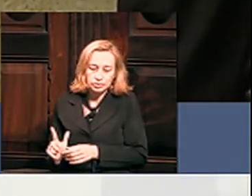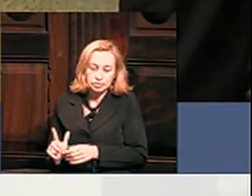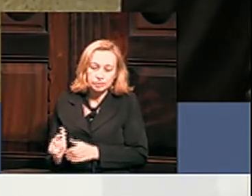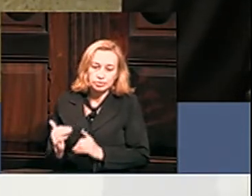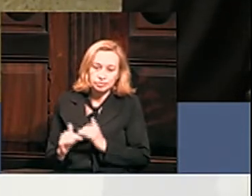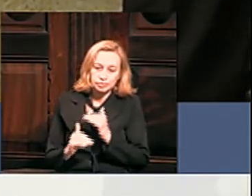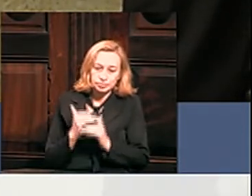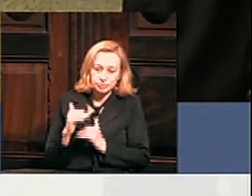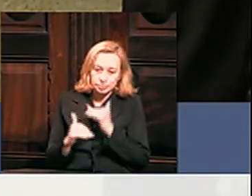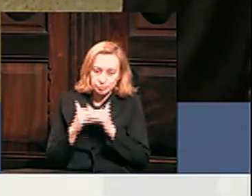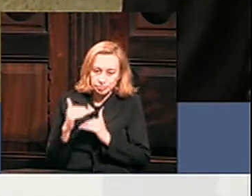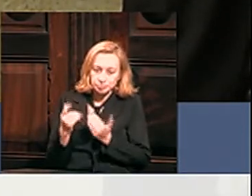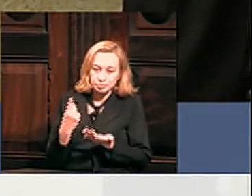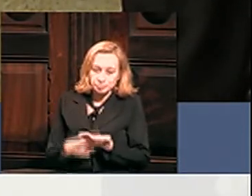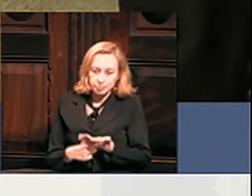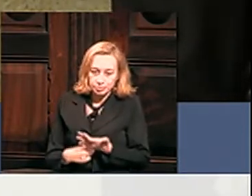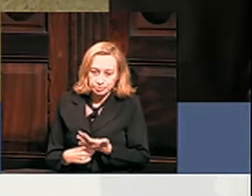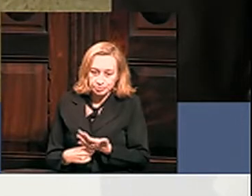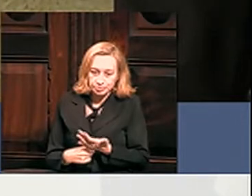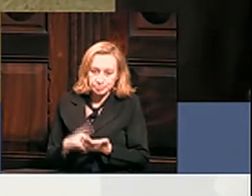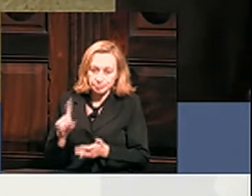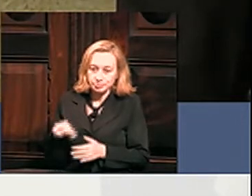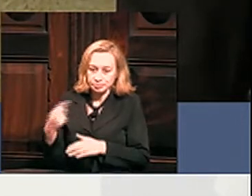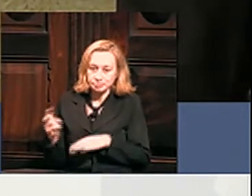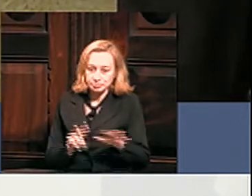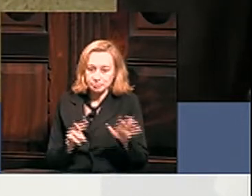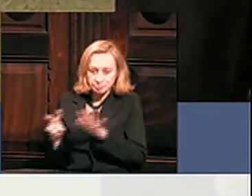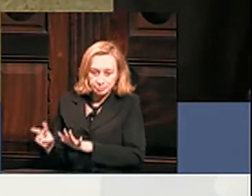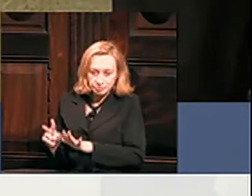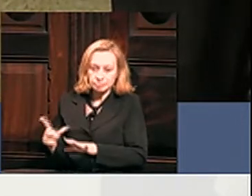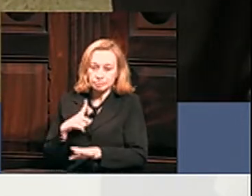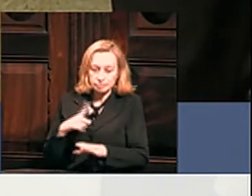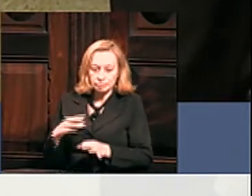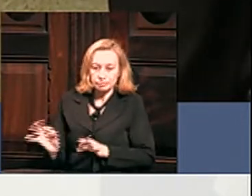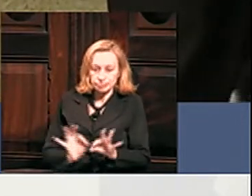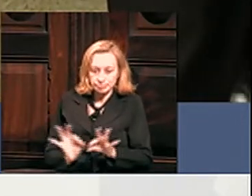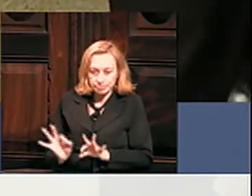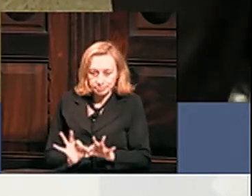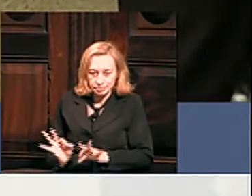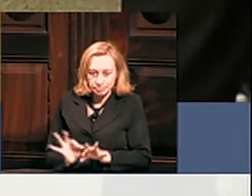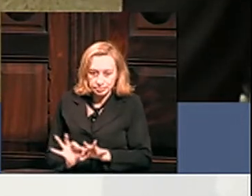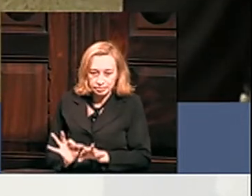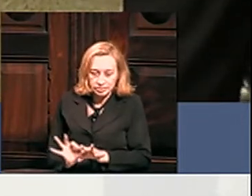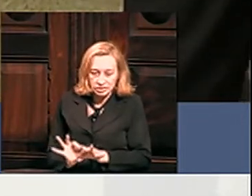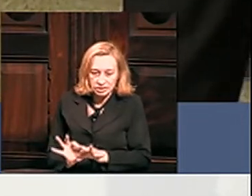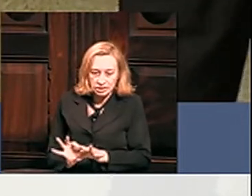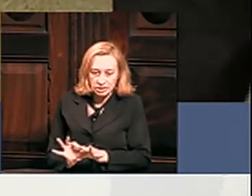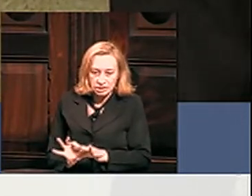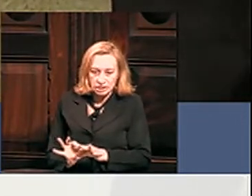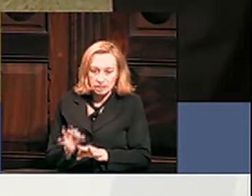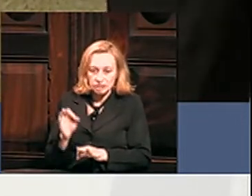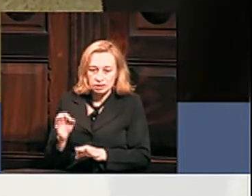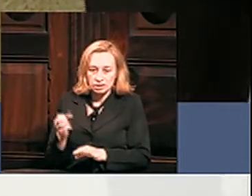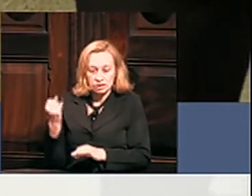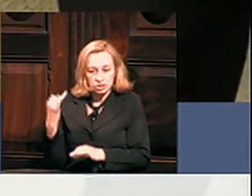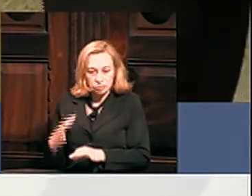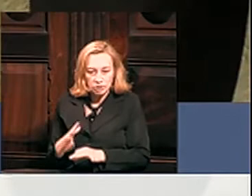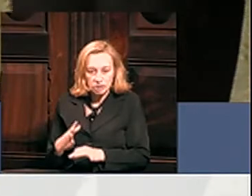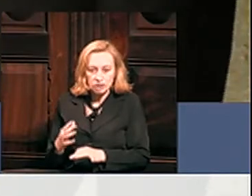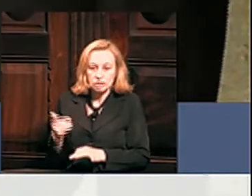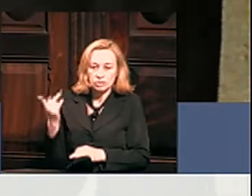avançando para o compromisso de, na próxima semana, termos um projeto que trata do gás de